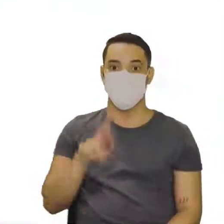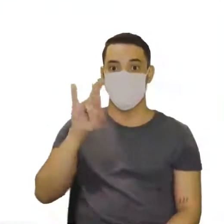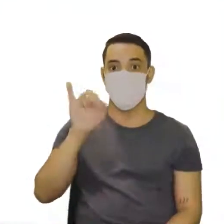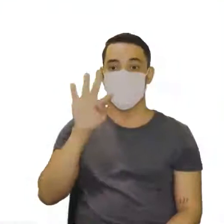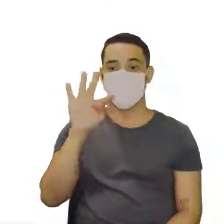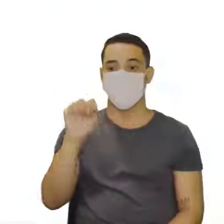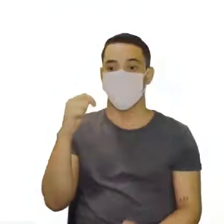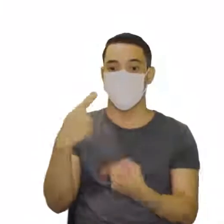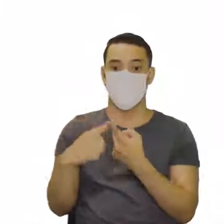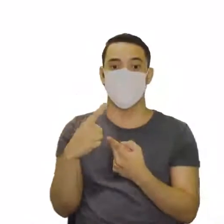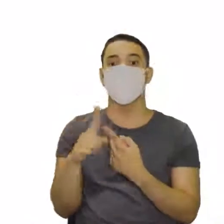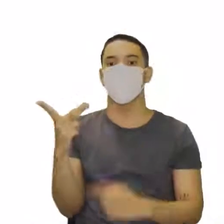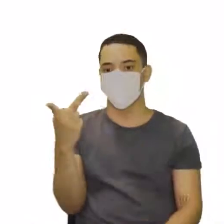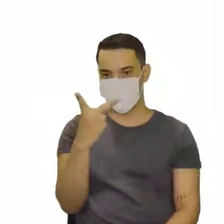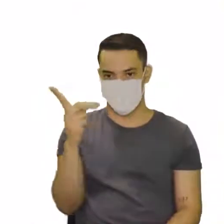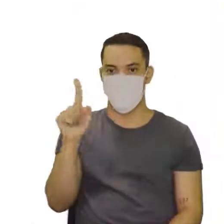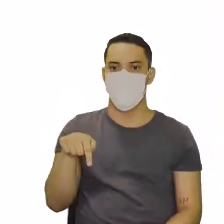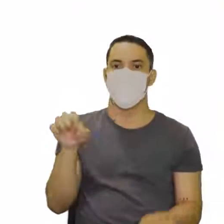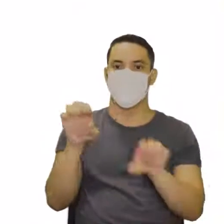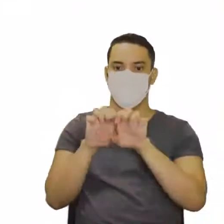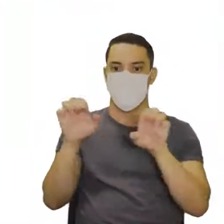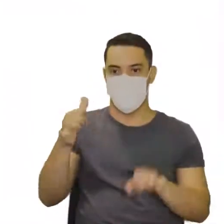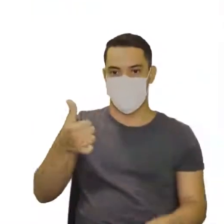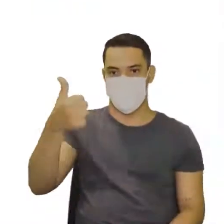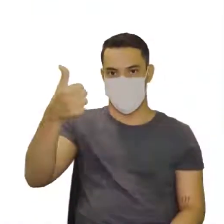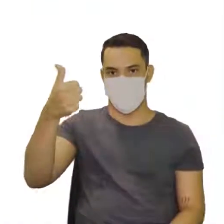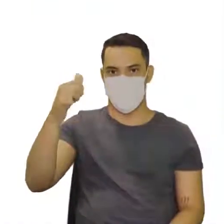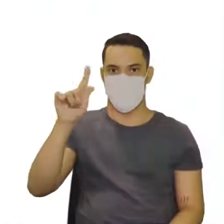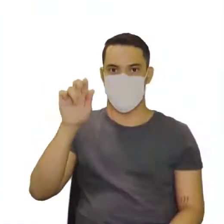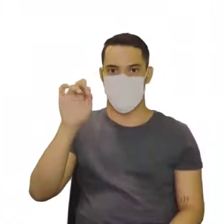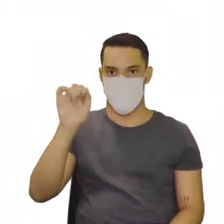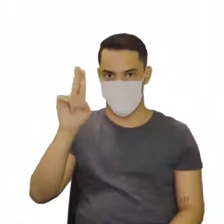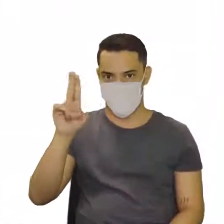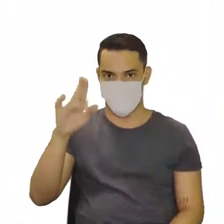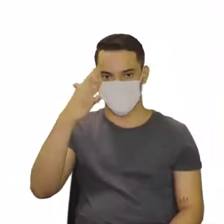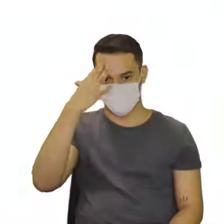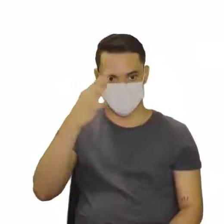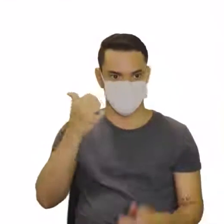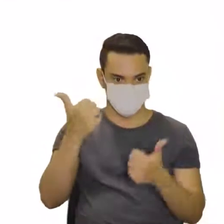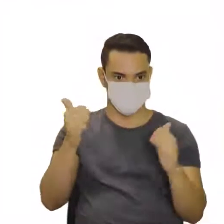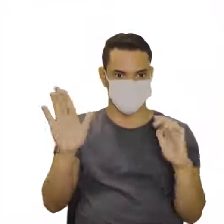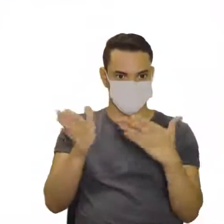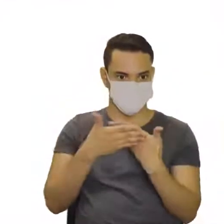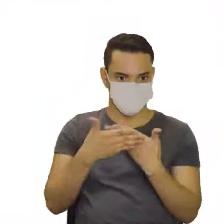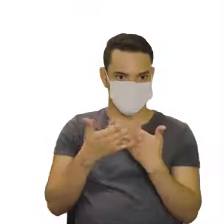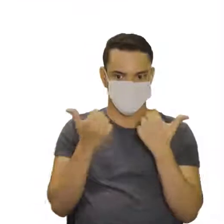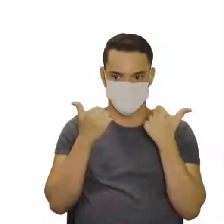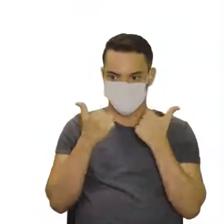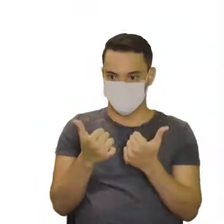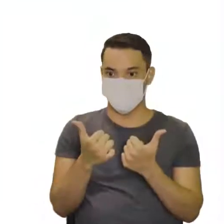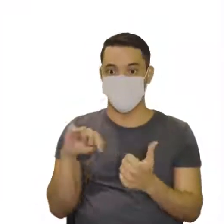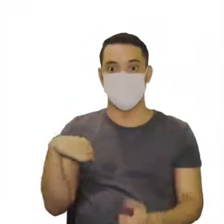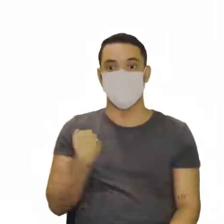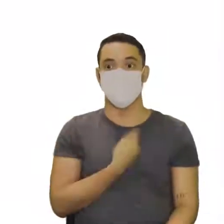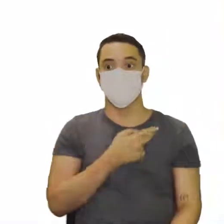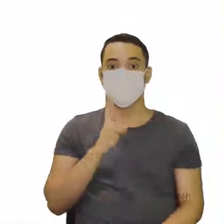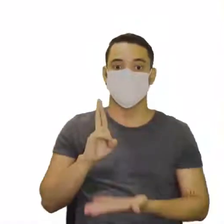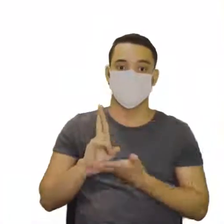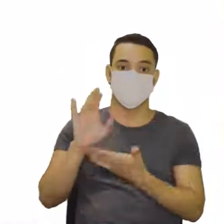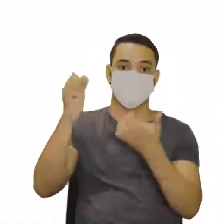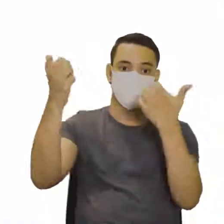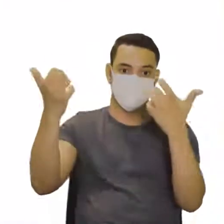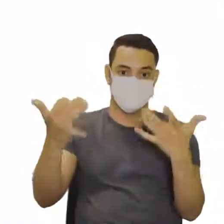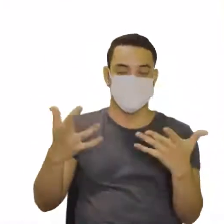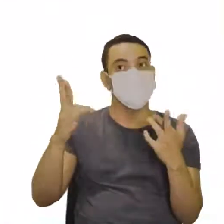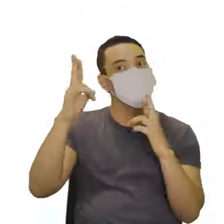porque ambos são funções de primeiro grau, tá bom? Entendido isso? Fechou? Aqui só para a gente representar, espero